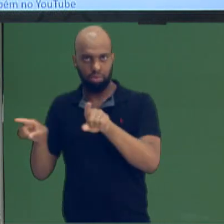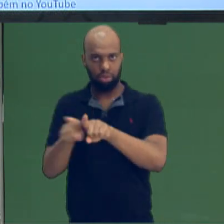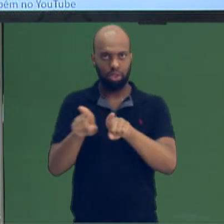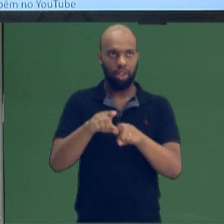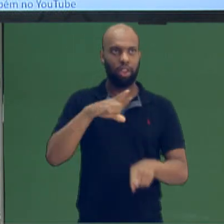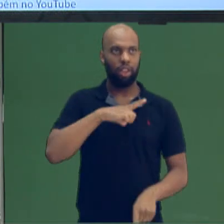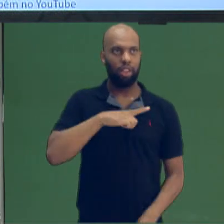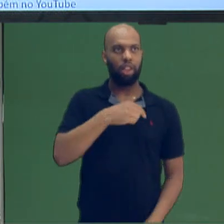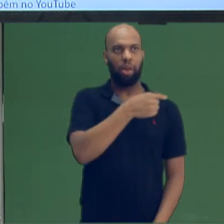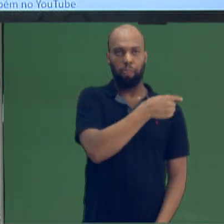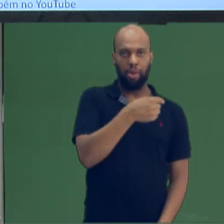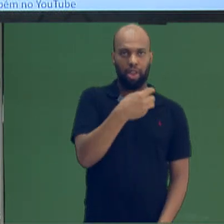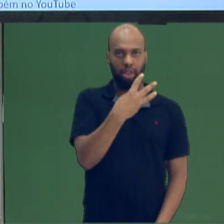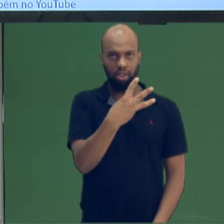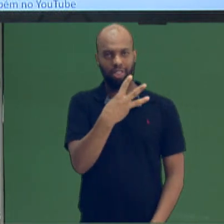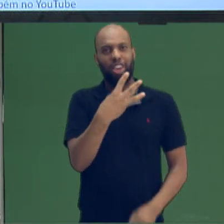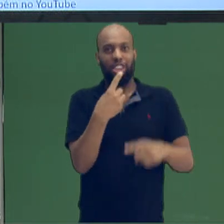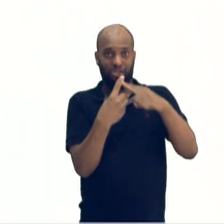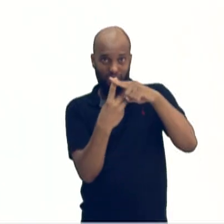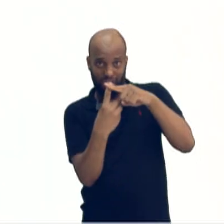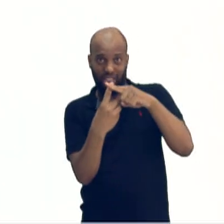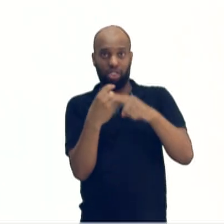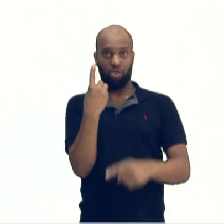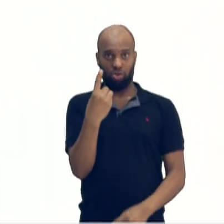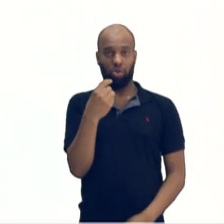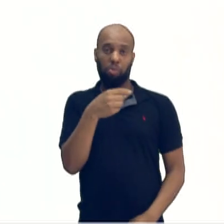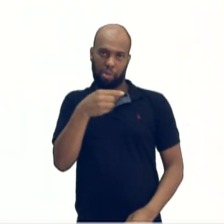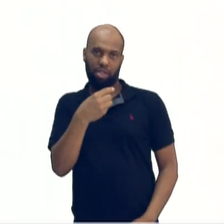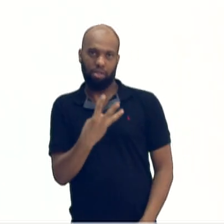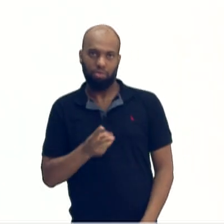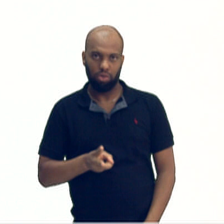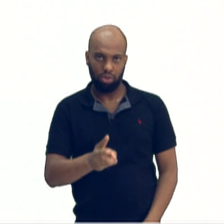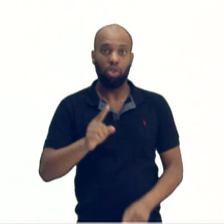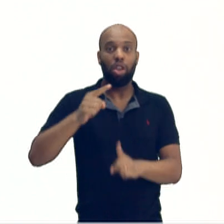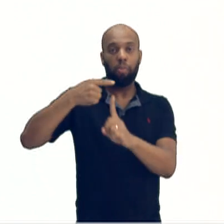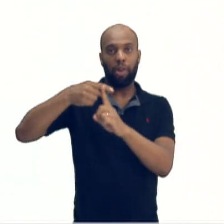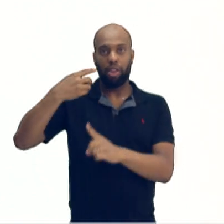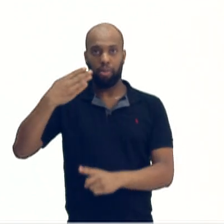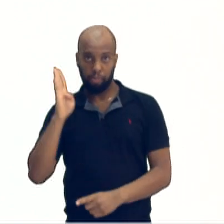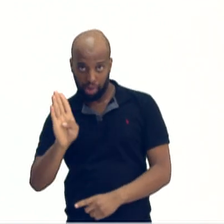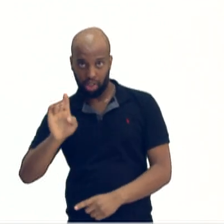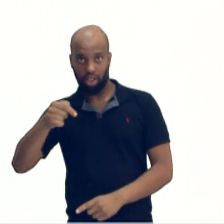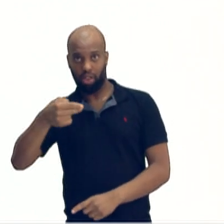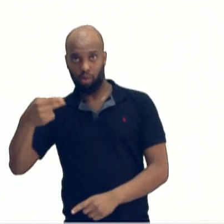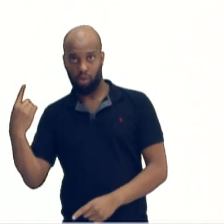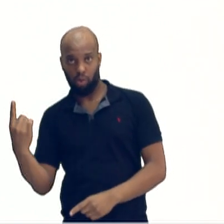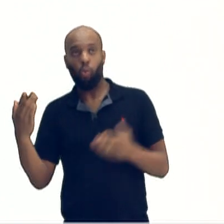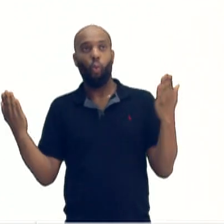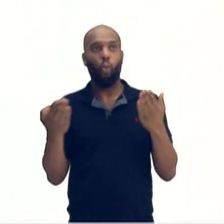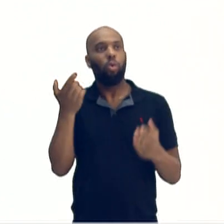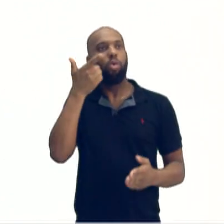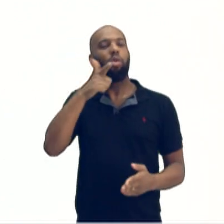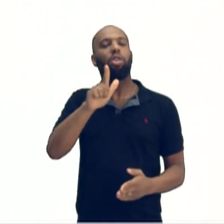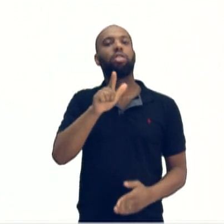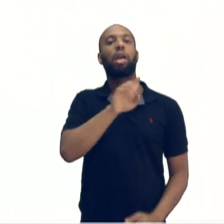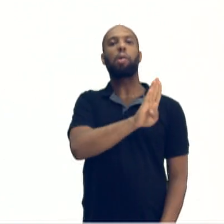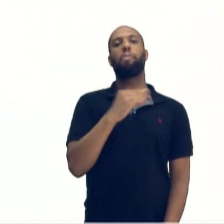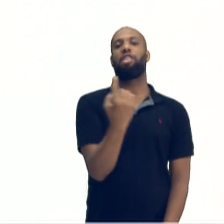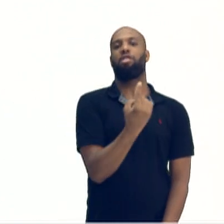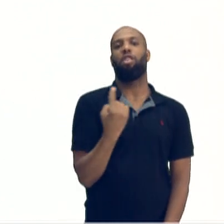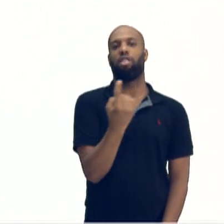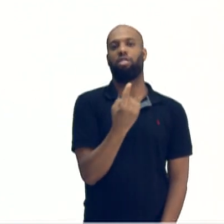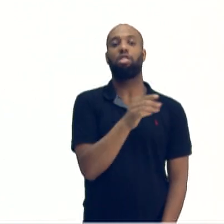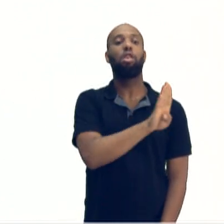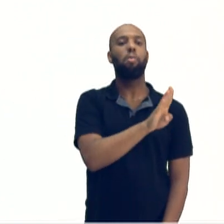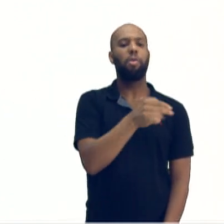que menos 3 vezes 1 vai dar menos 3, mais b igual a 1. E logo na sequência a gente consegue isolar o b e descobre